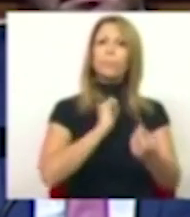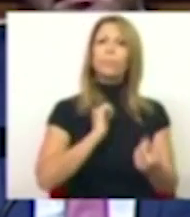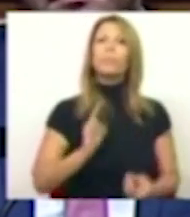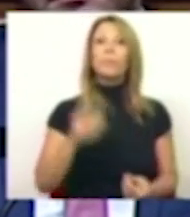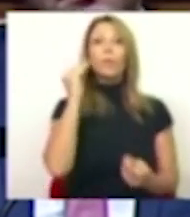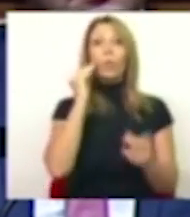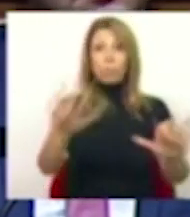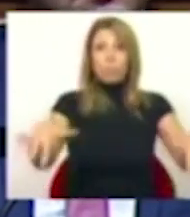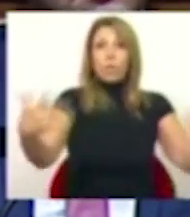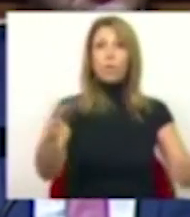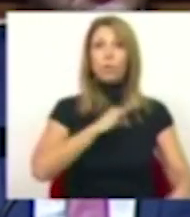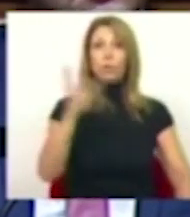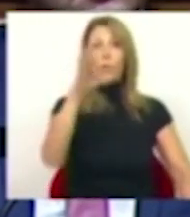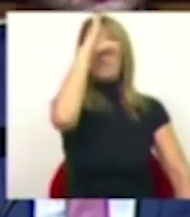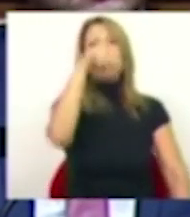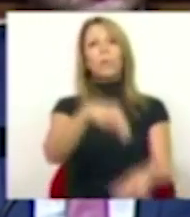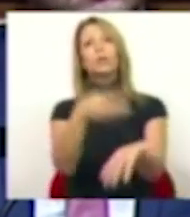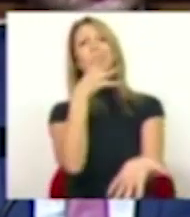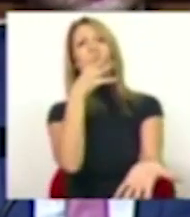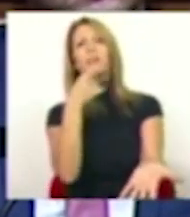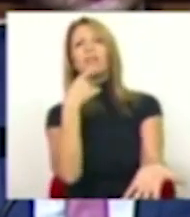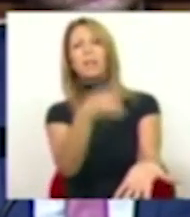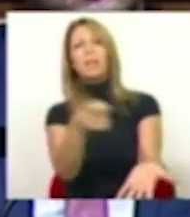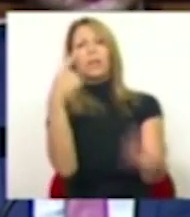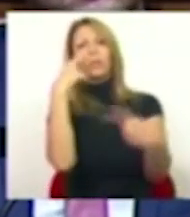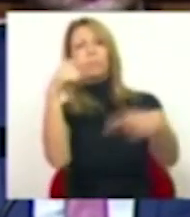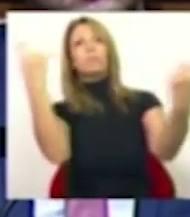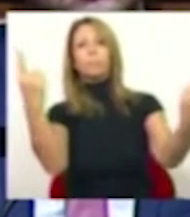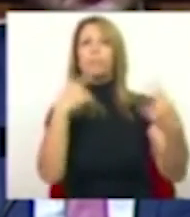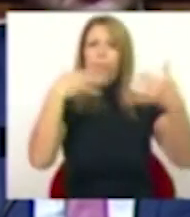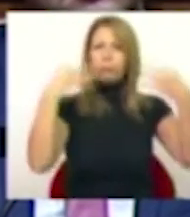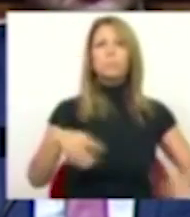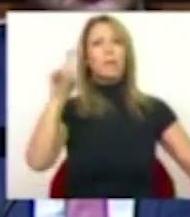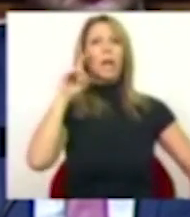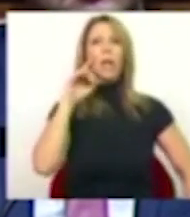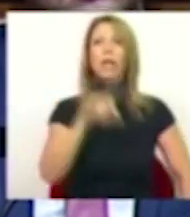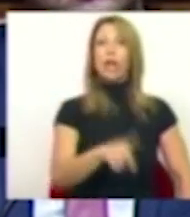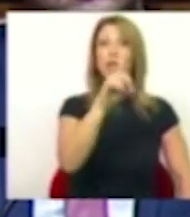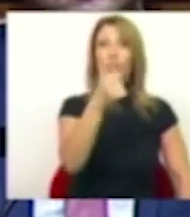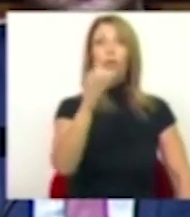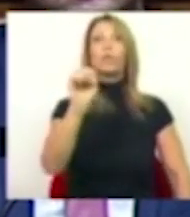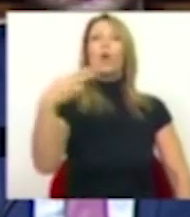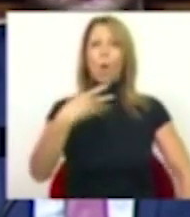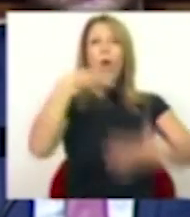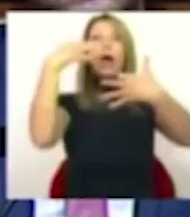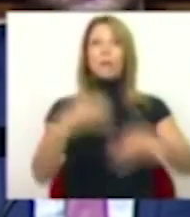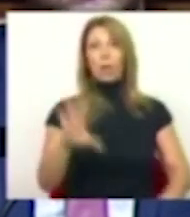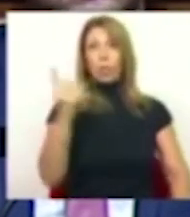Sr. Primeiro-Ministro dizer, a partir dali, que está garantido que vai chegar aos 750 euros, quando não temos